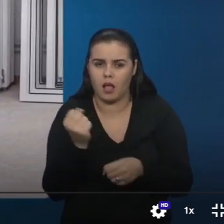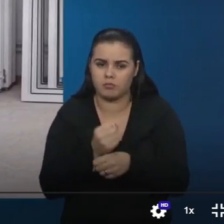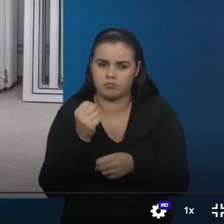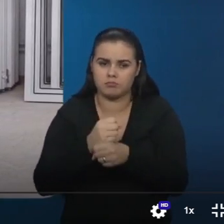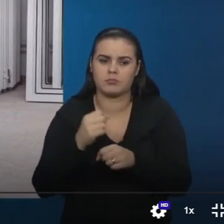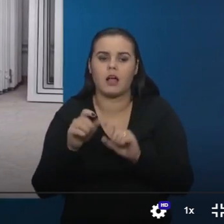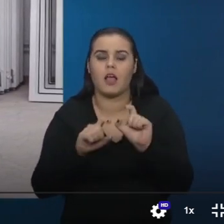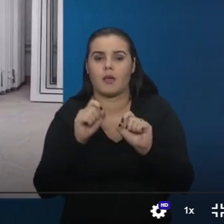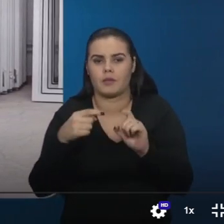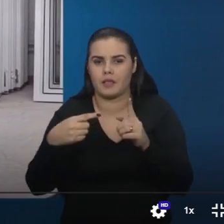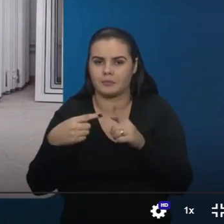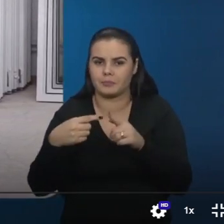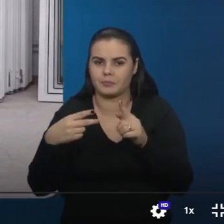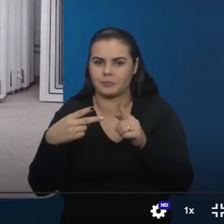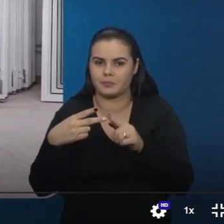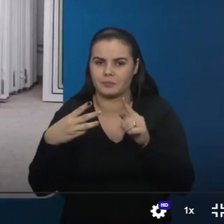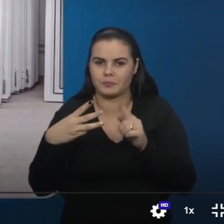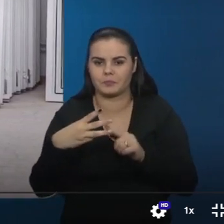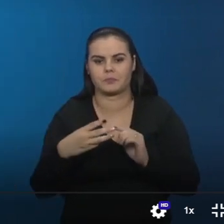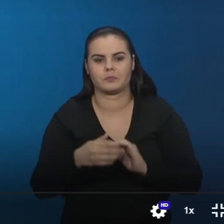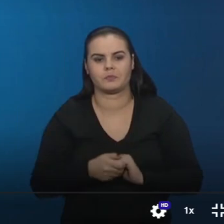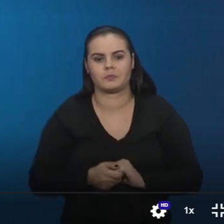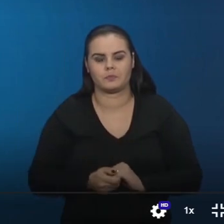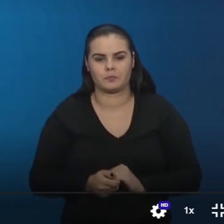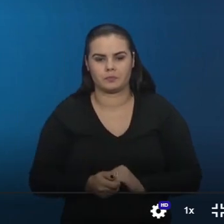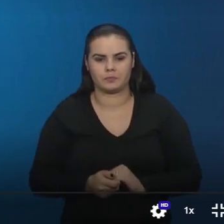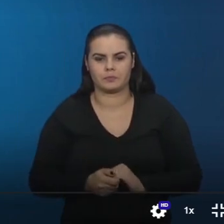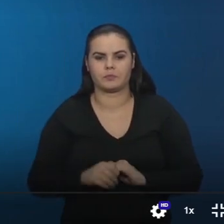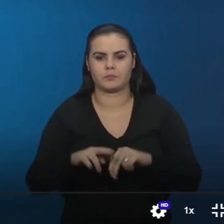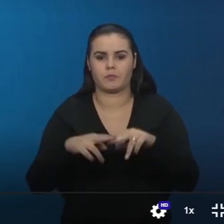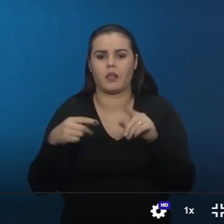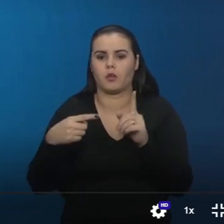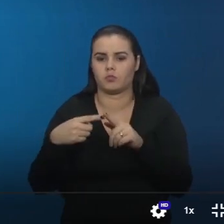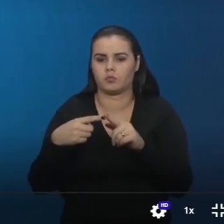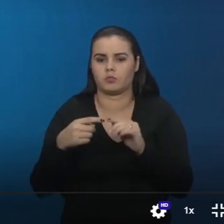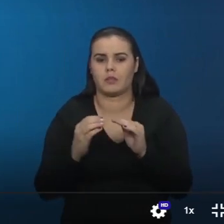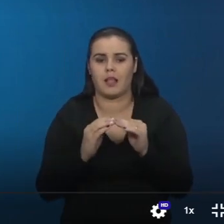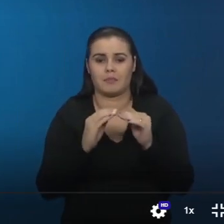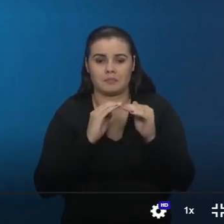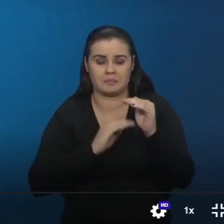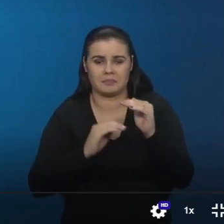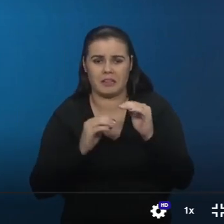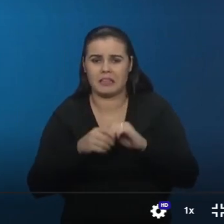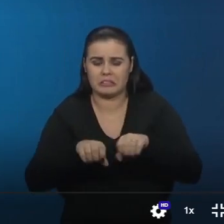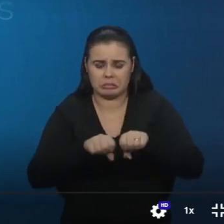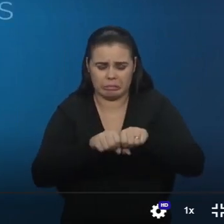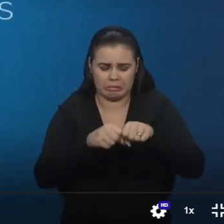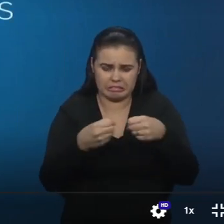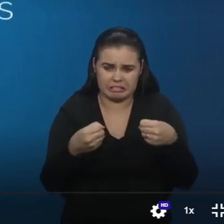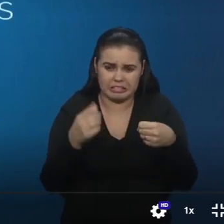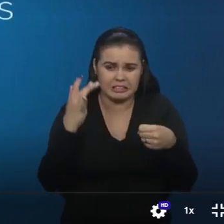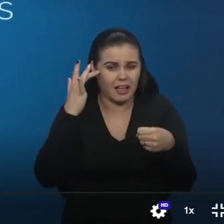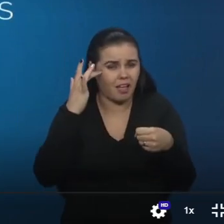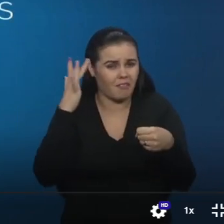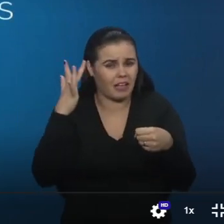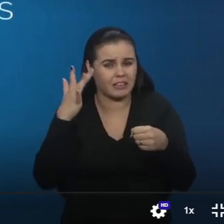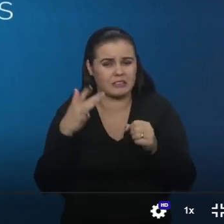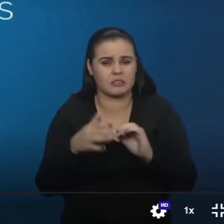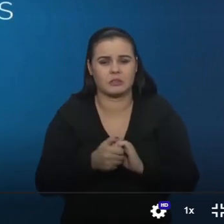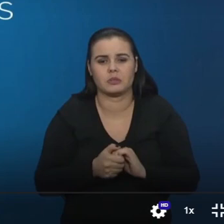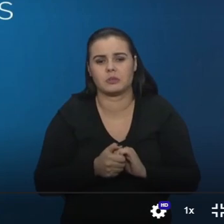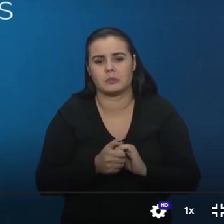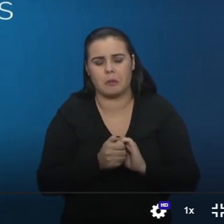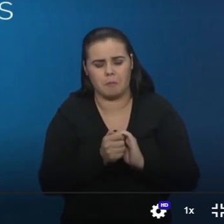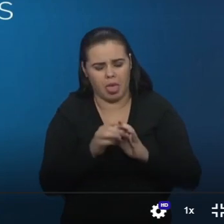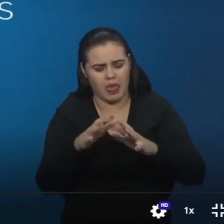flotados, os temperados e os laminados. Os vidros flotados são os menos resistentes e se quebram em pedaços